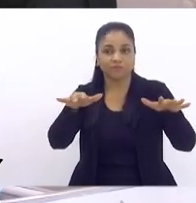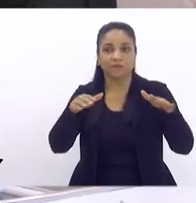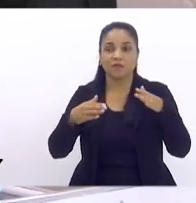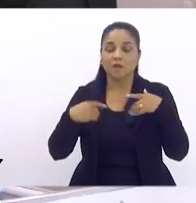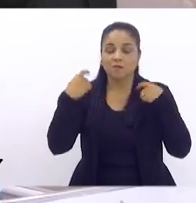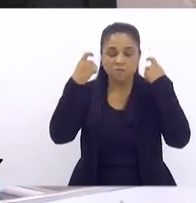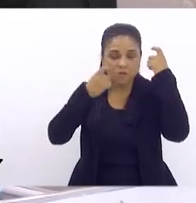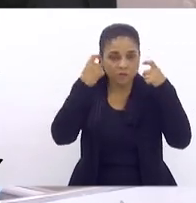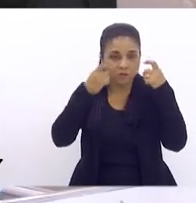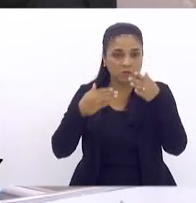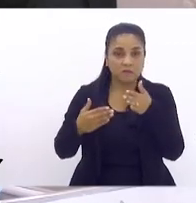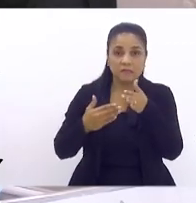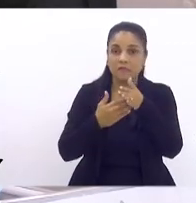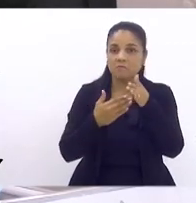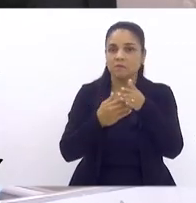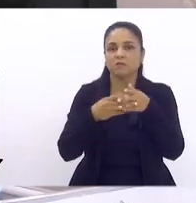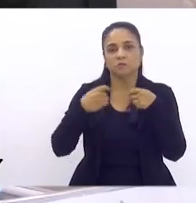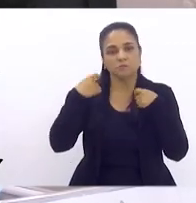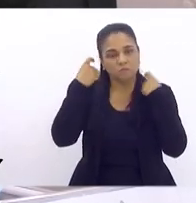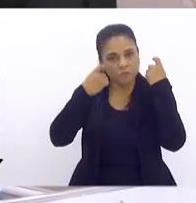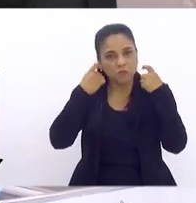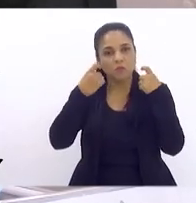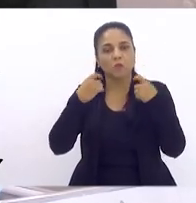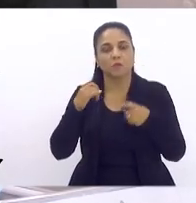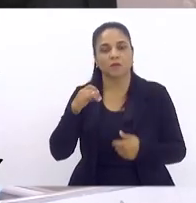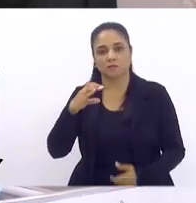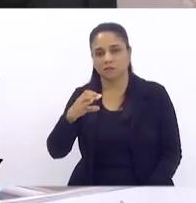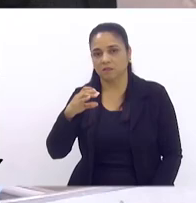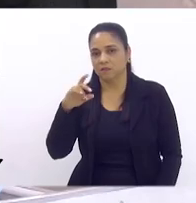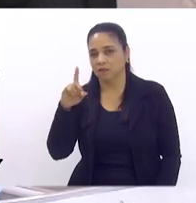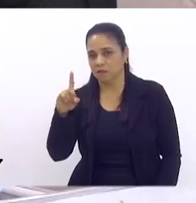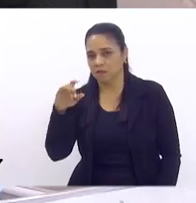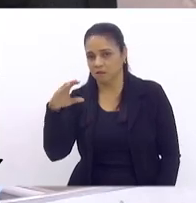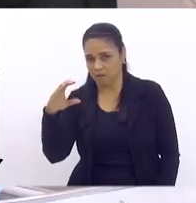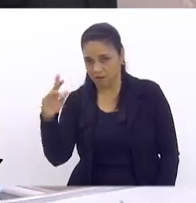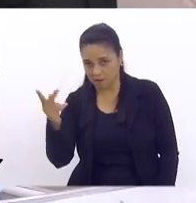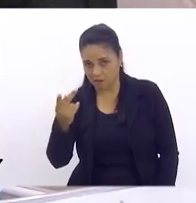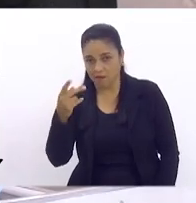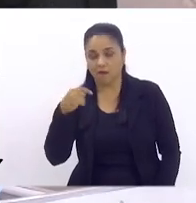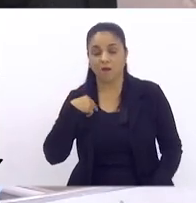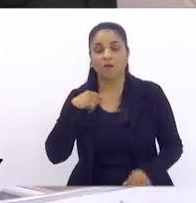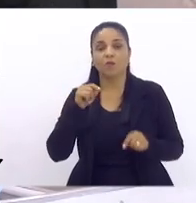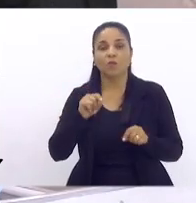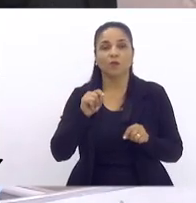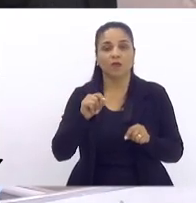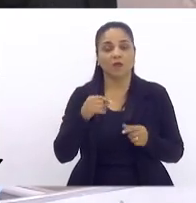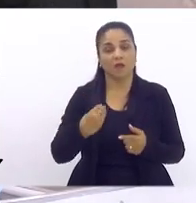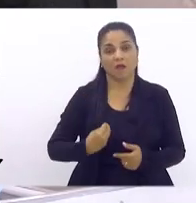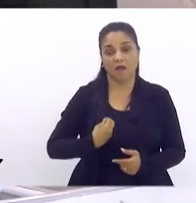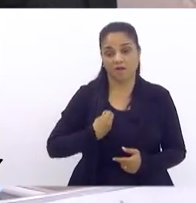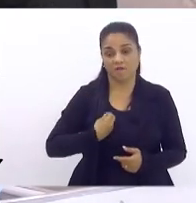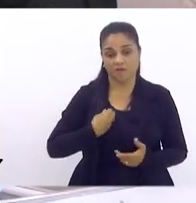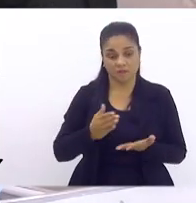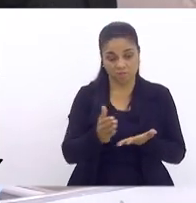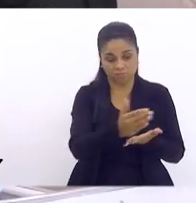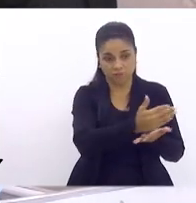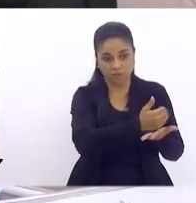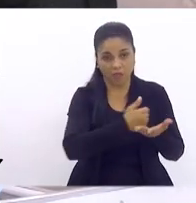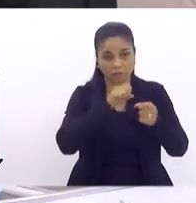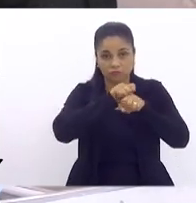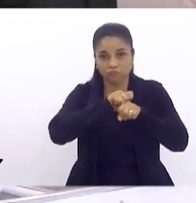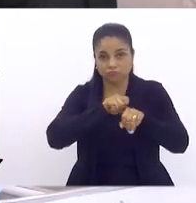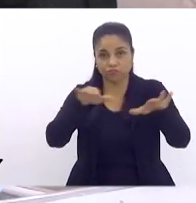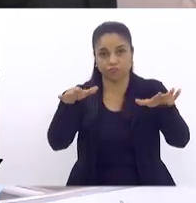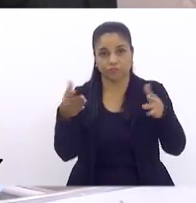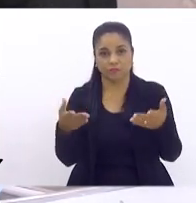casos da CDH com a vida das pessoas né O que tá em cheque com esses dados é a própria vida das pessoas Então eu acho que cada vez